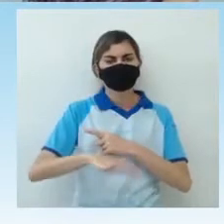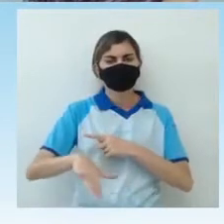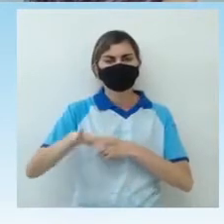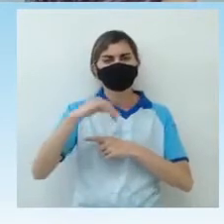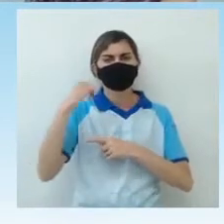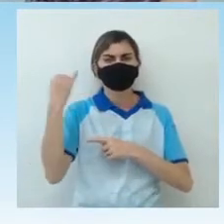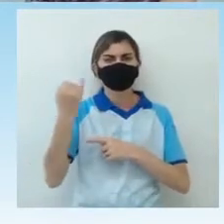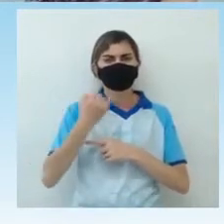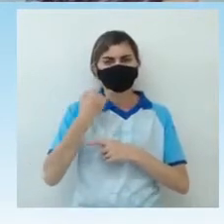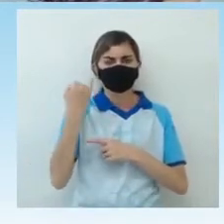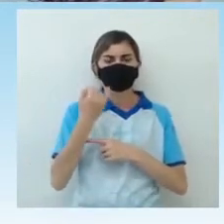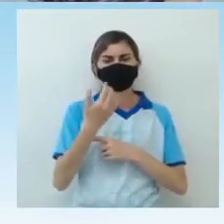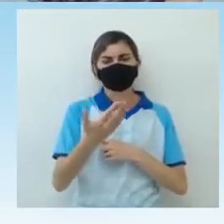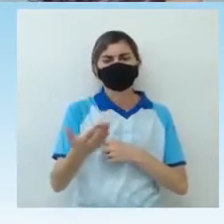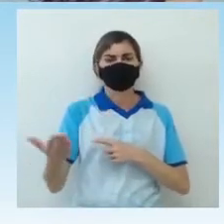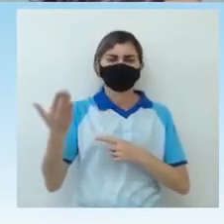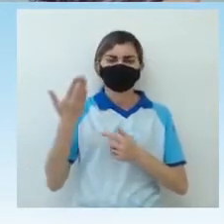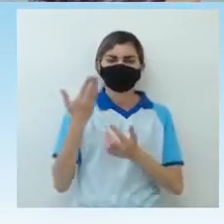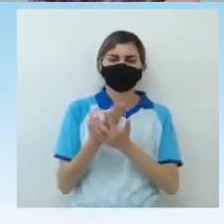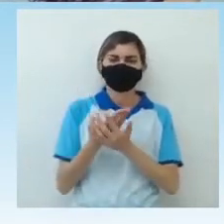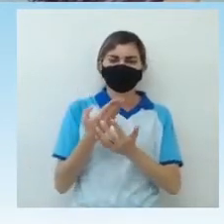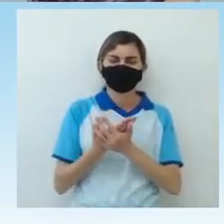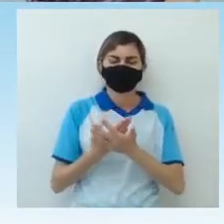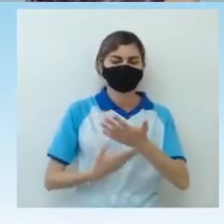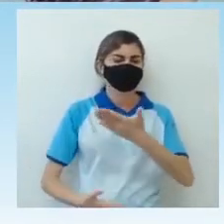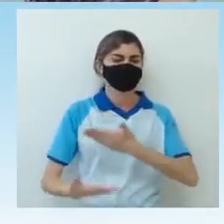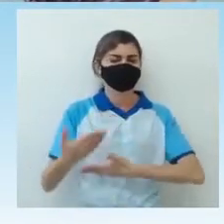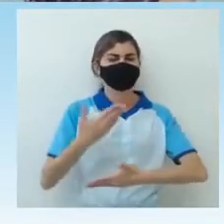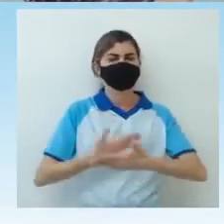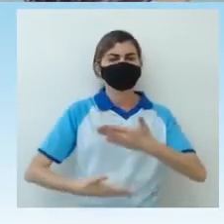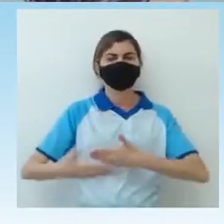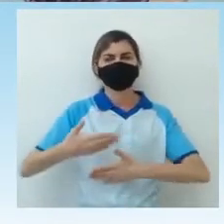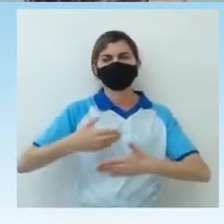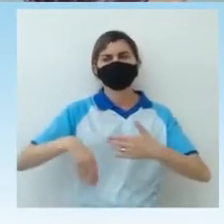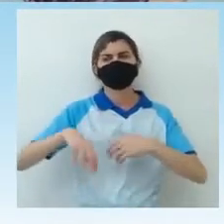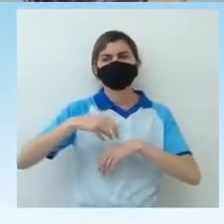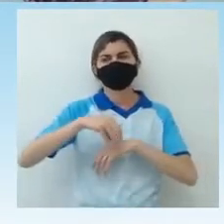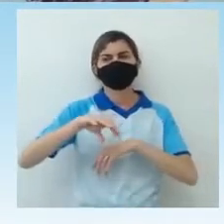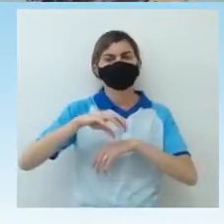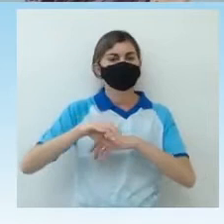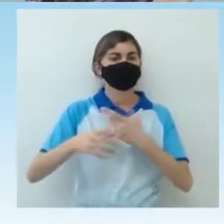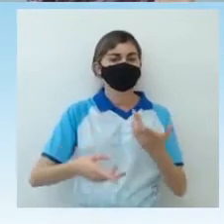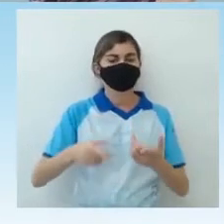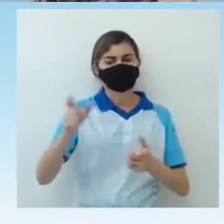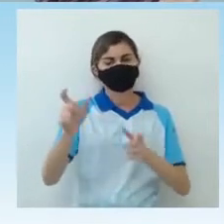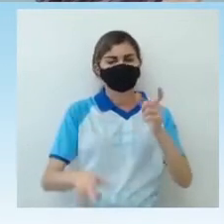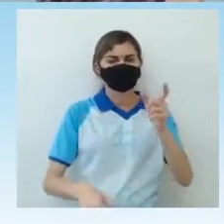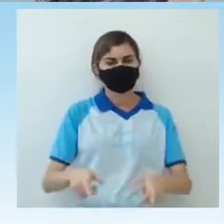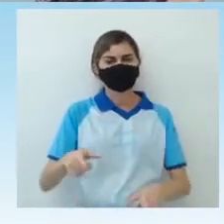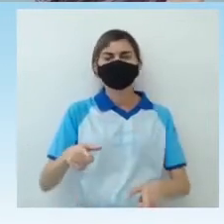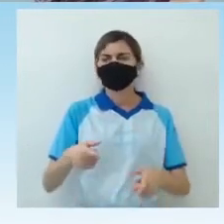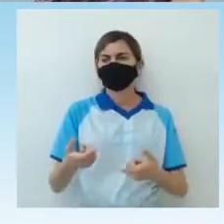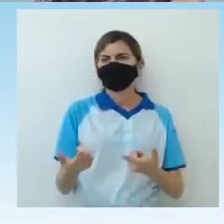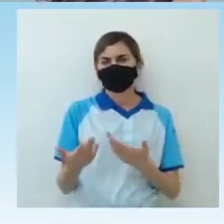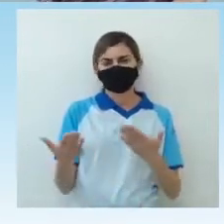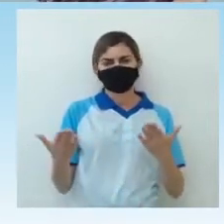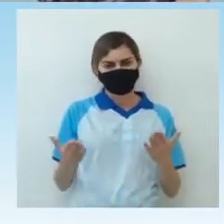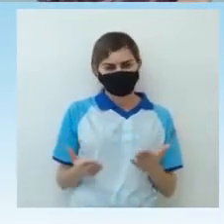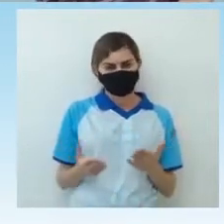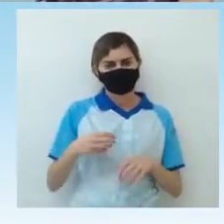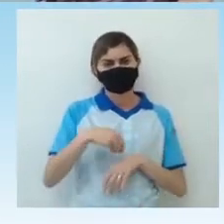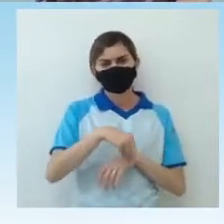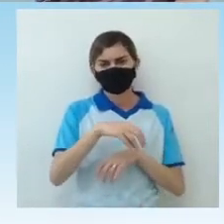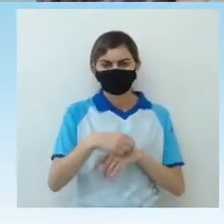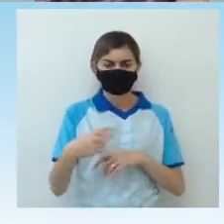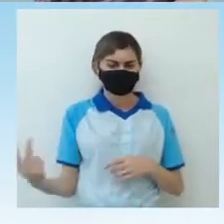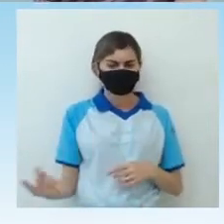fundamental para o estudo das relações que são estabelecidas entre o indivíduo que partilham